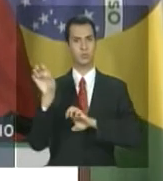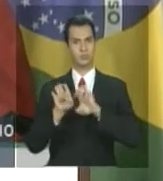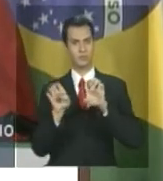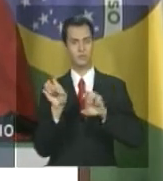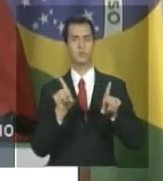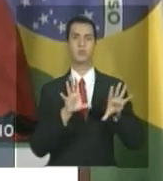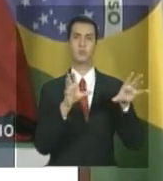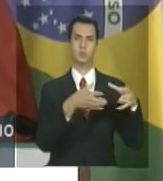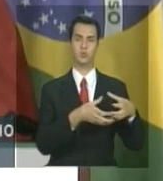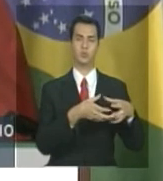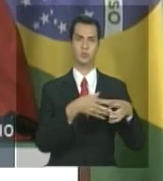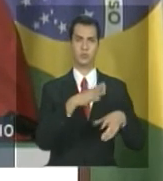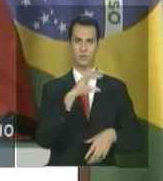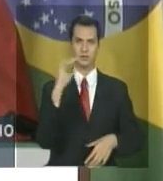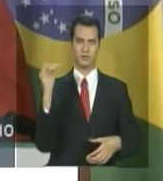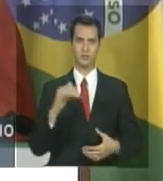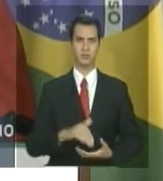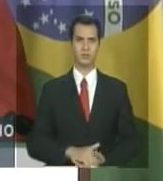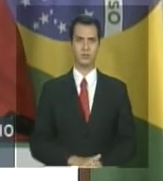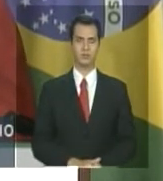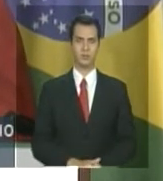pode permitir